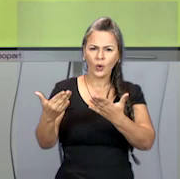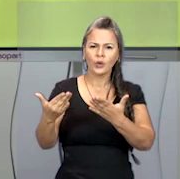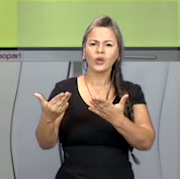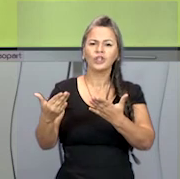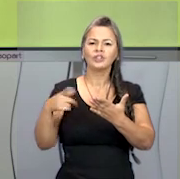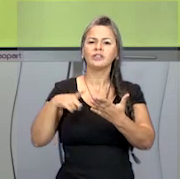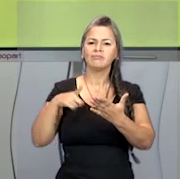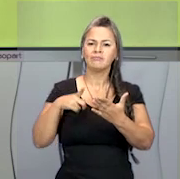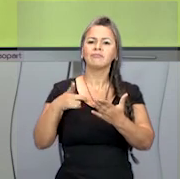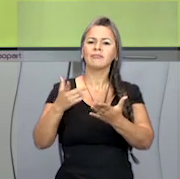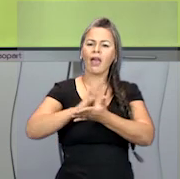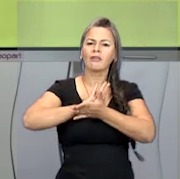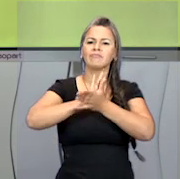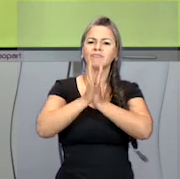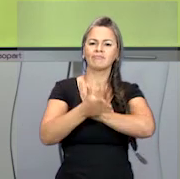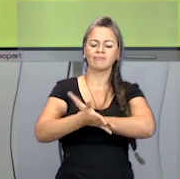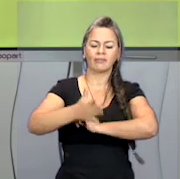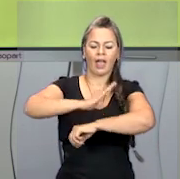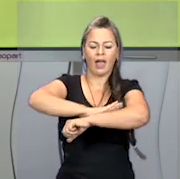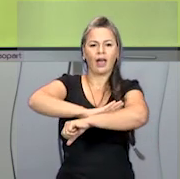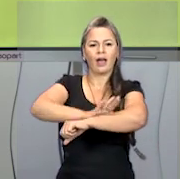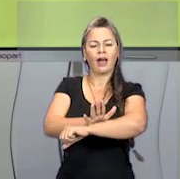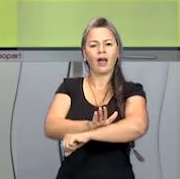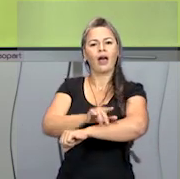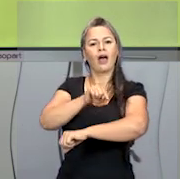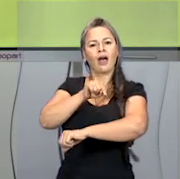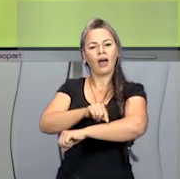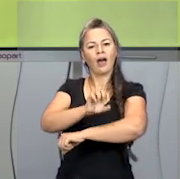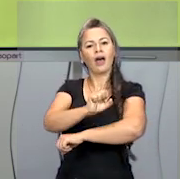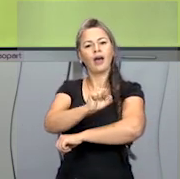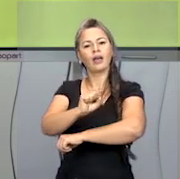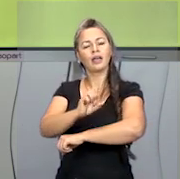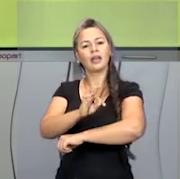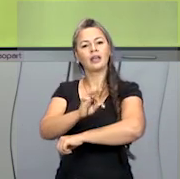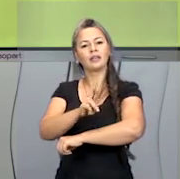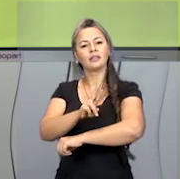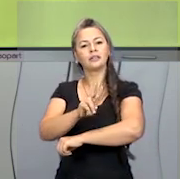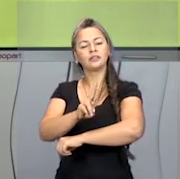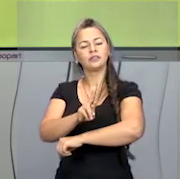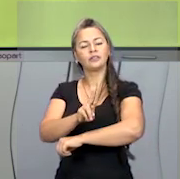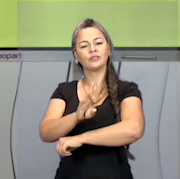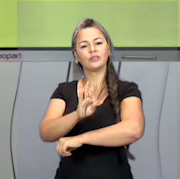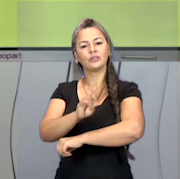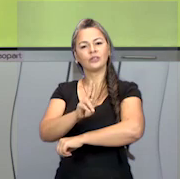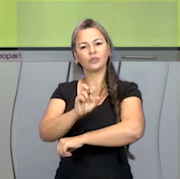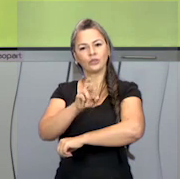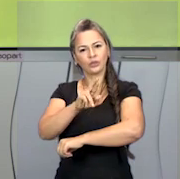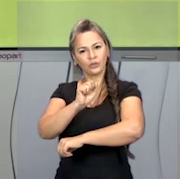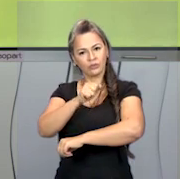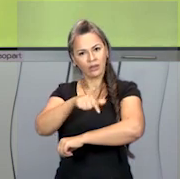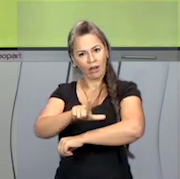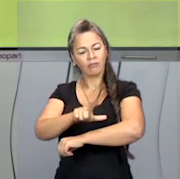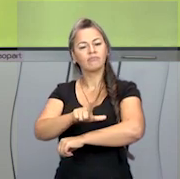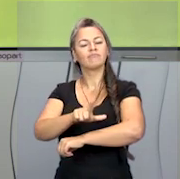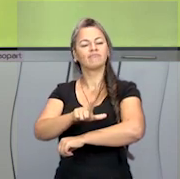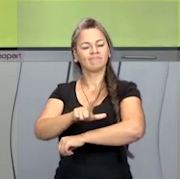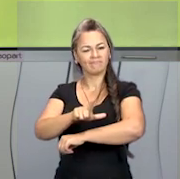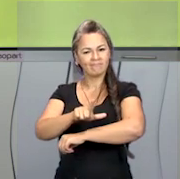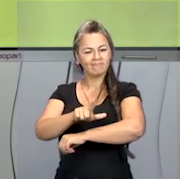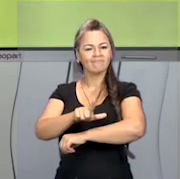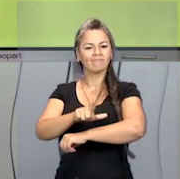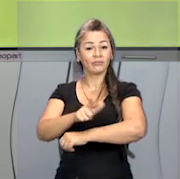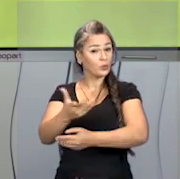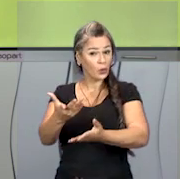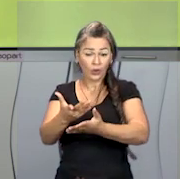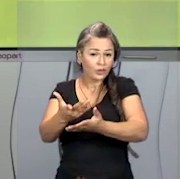racismo estrutural. E a Lei das Terras, porque a população pobre,